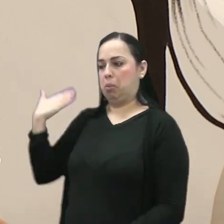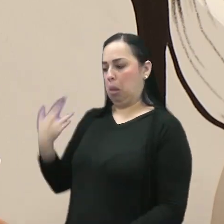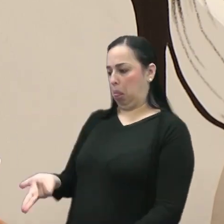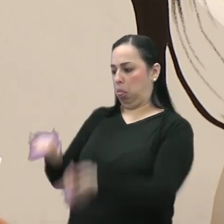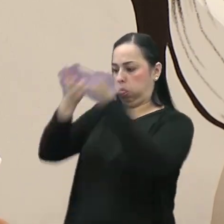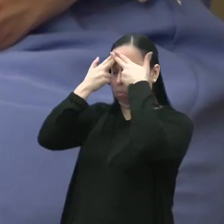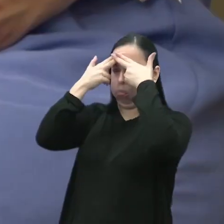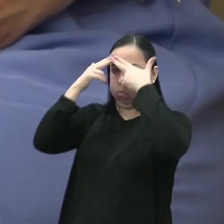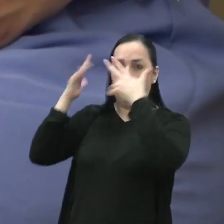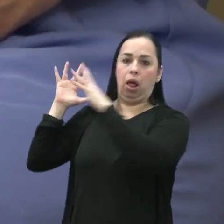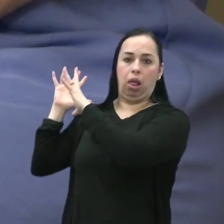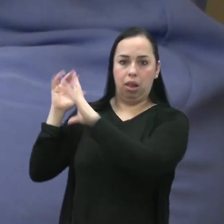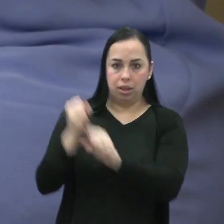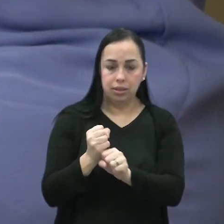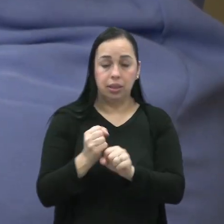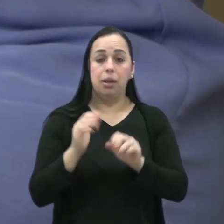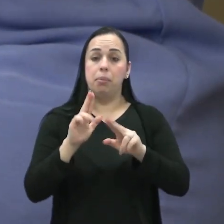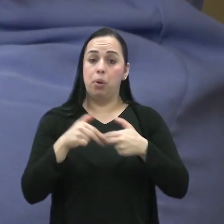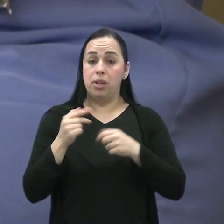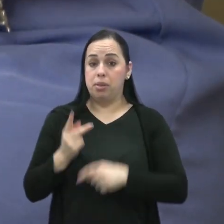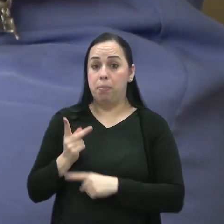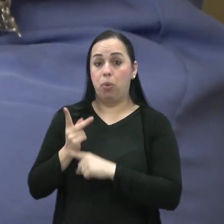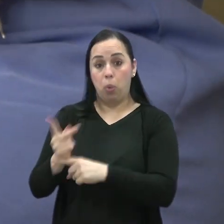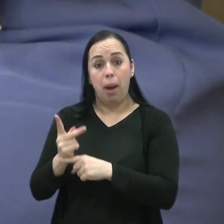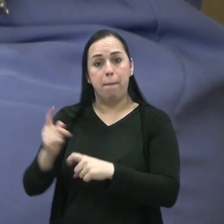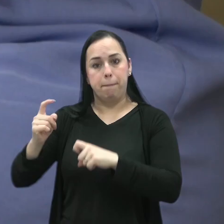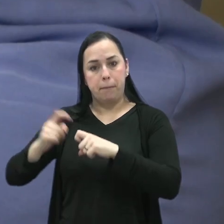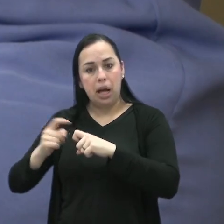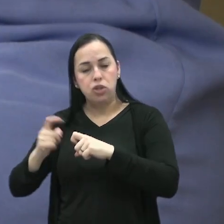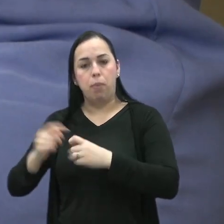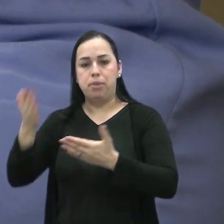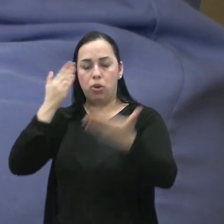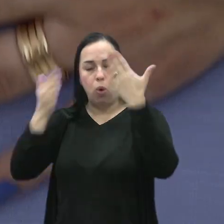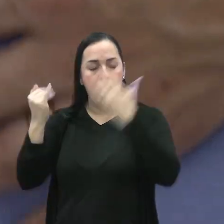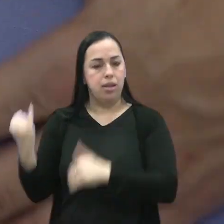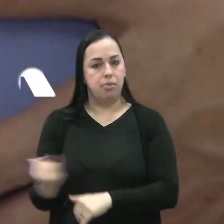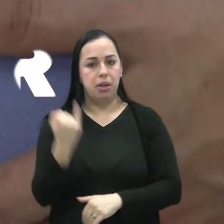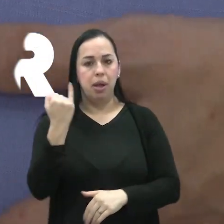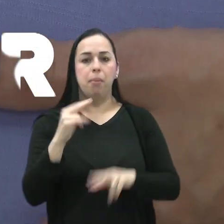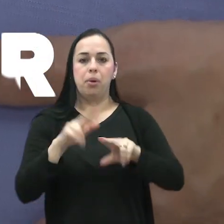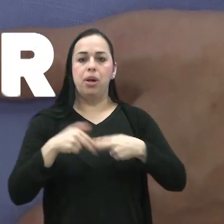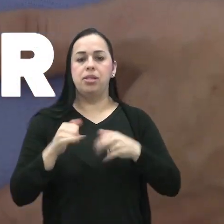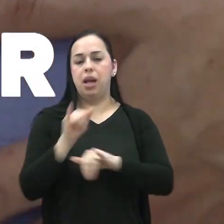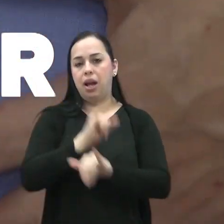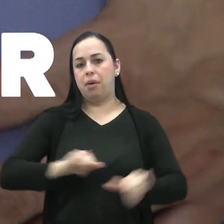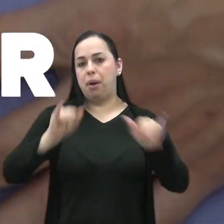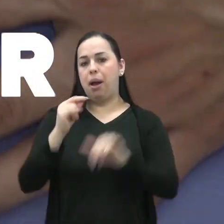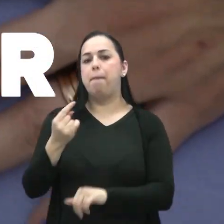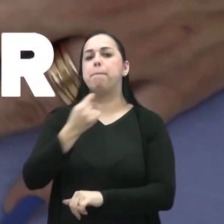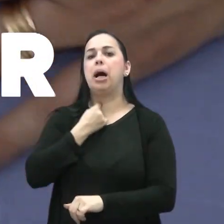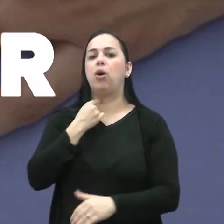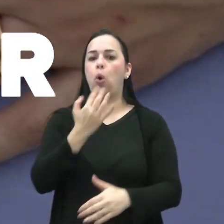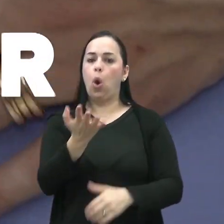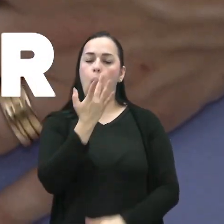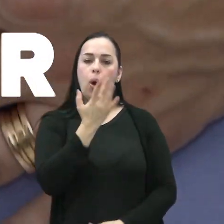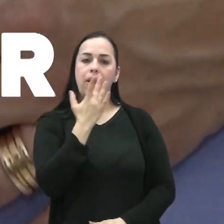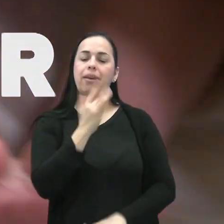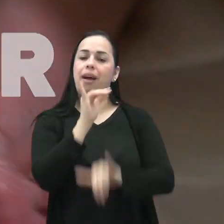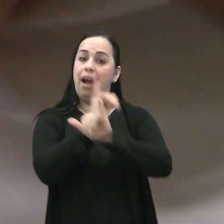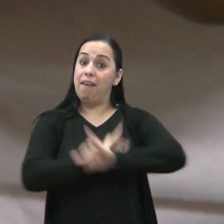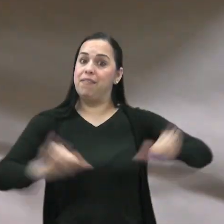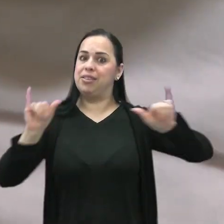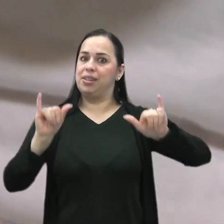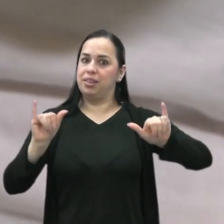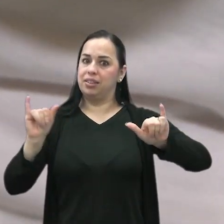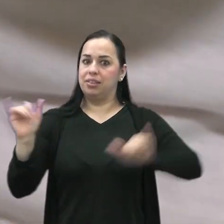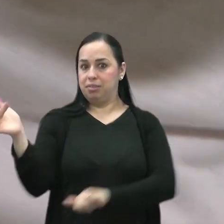que ela vivenciou. Buscar ajuda psicológica é importante. E é isso que a campanha Maio Furta Cor reforça: